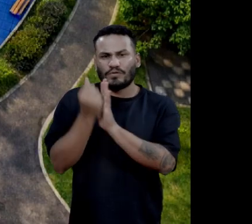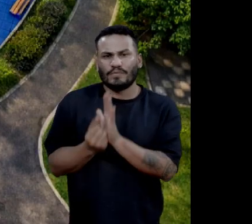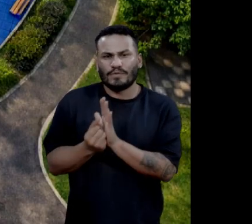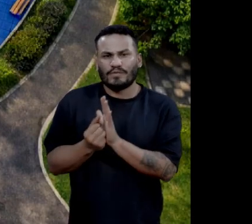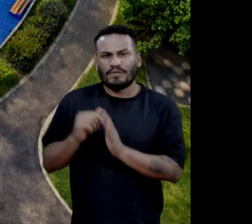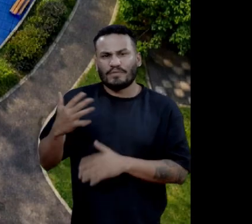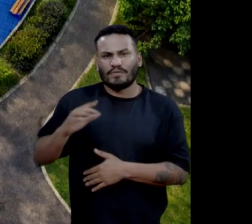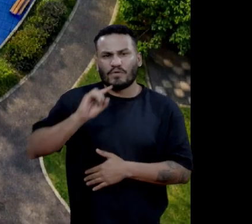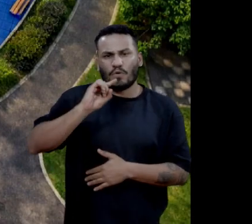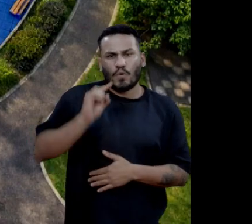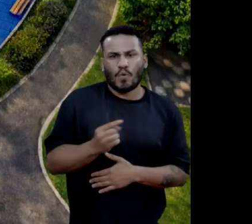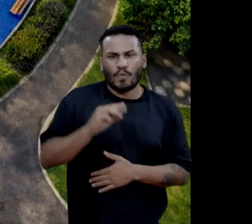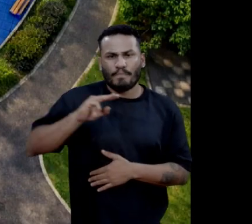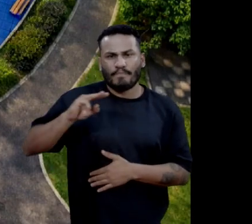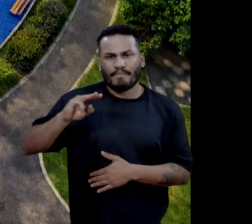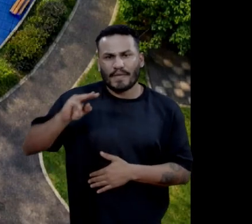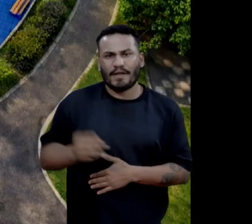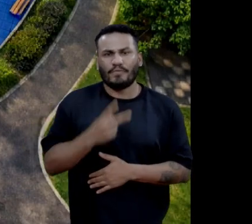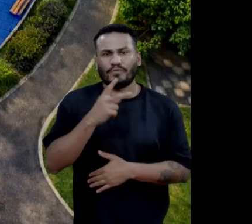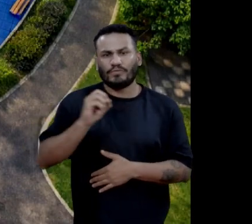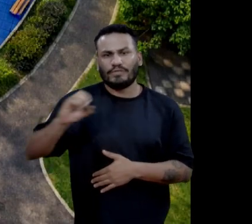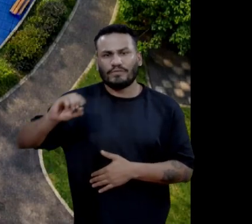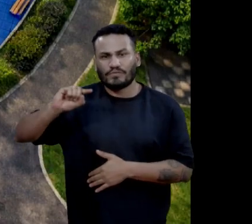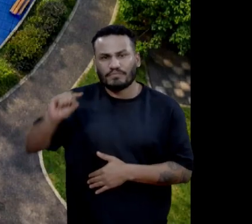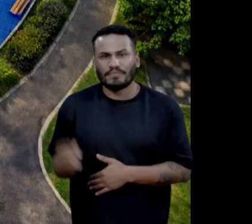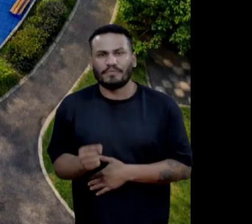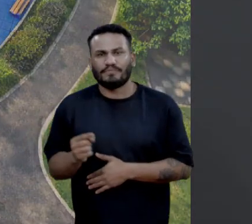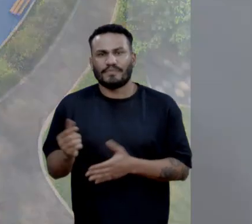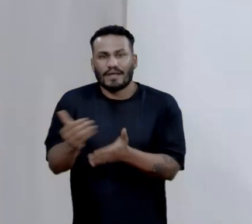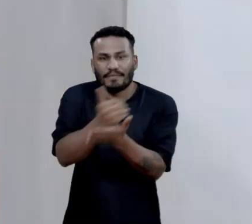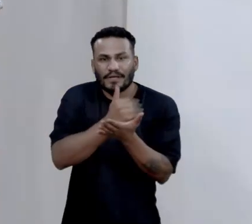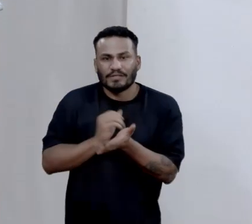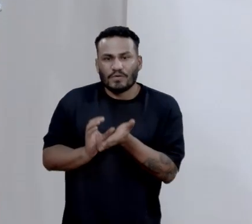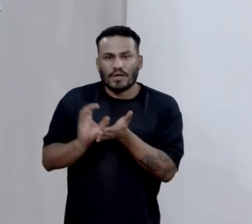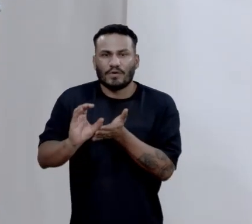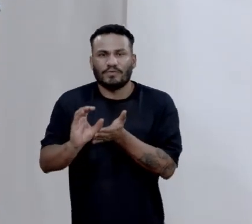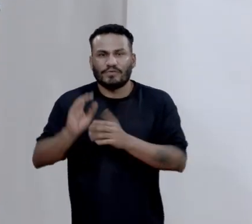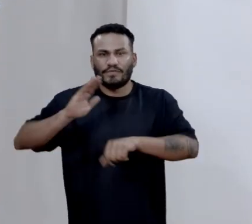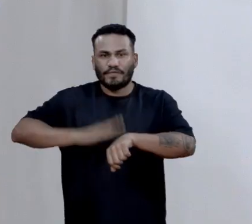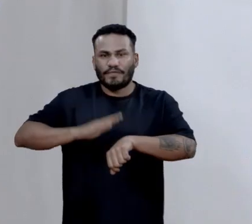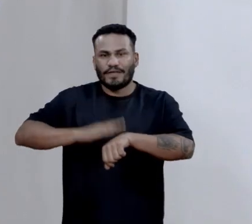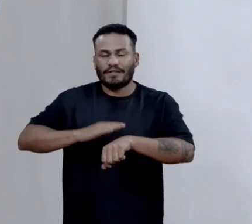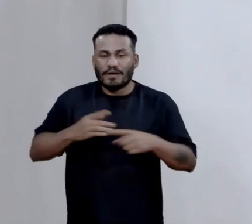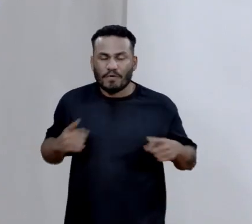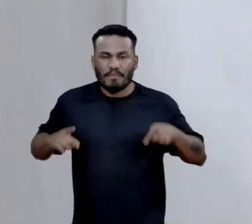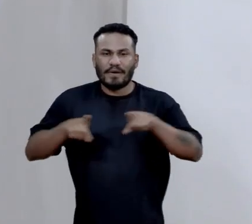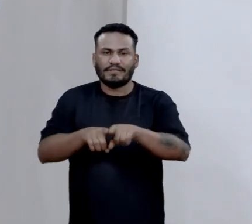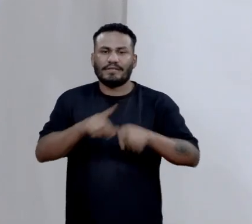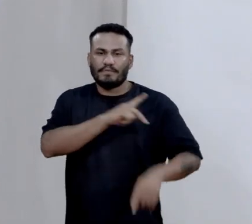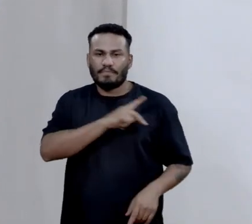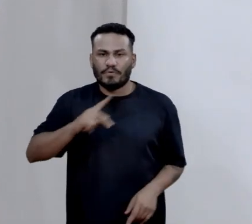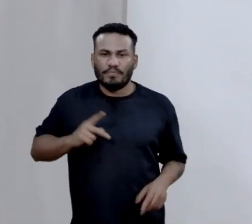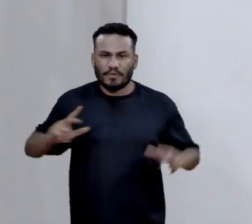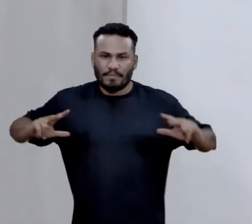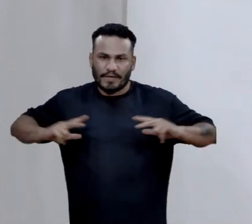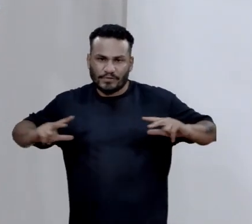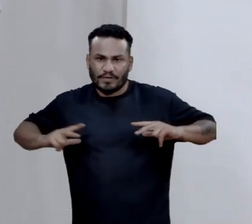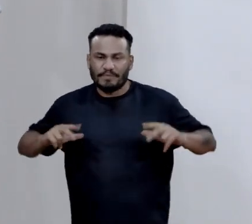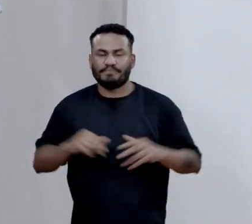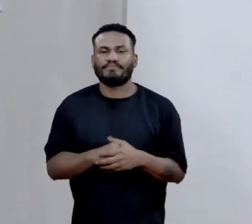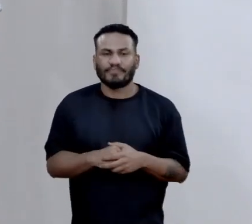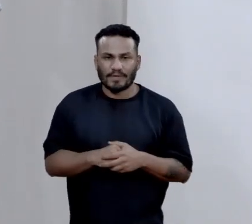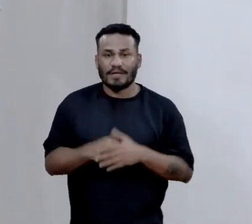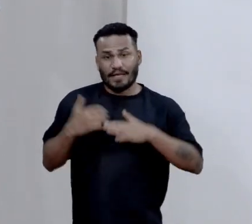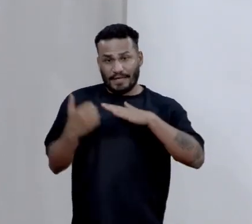dele é em torno de R$ 1.200.000 e a captação do recurso está sendo feito numa parceria público-privada, onde